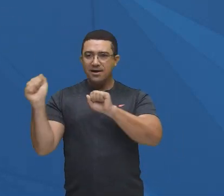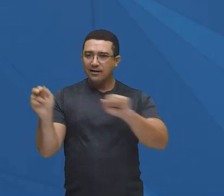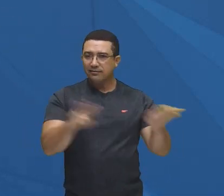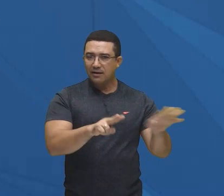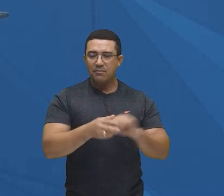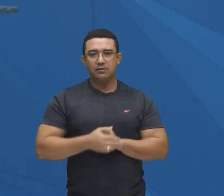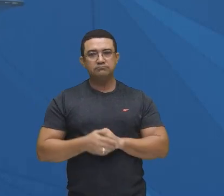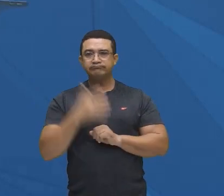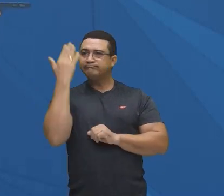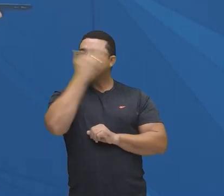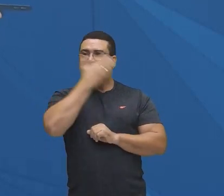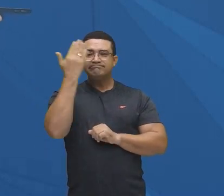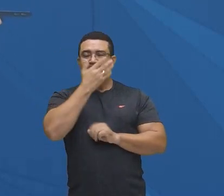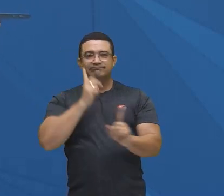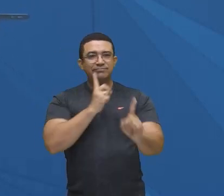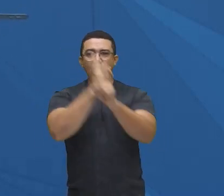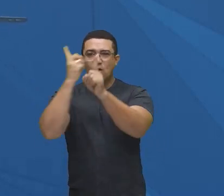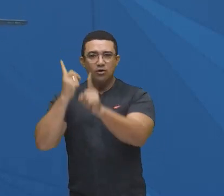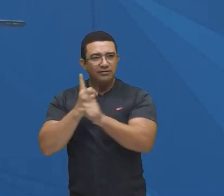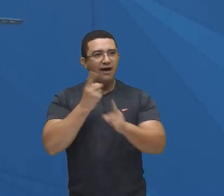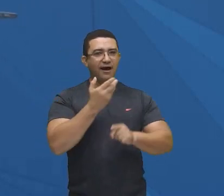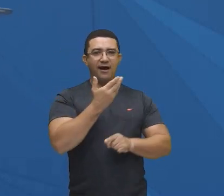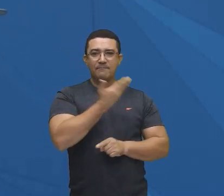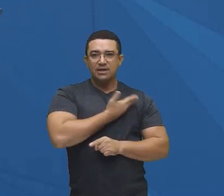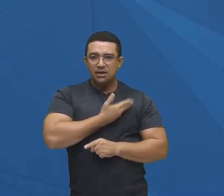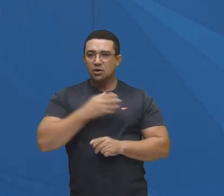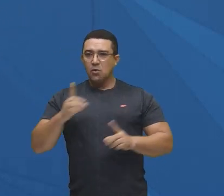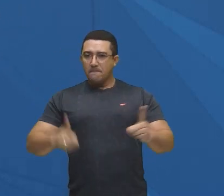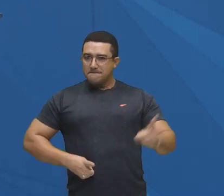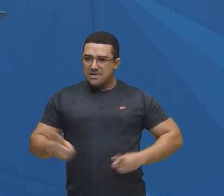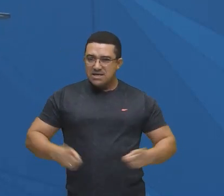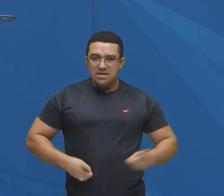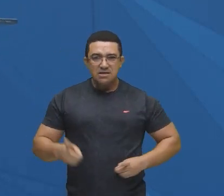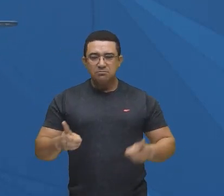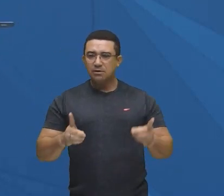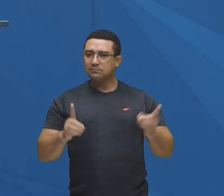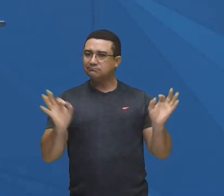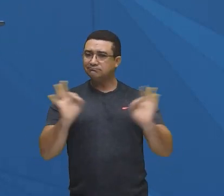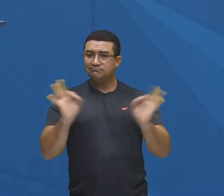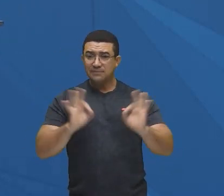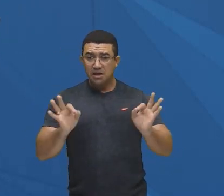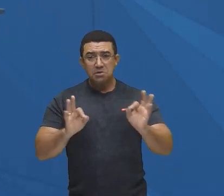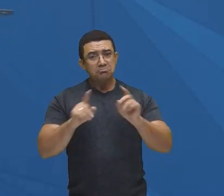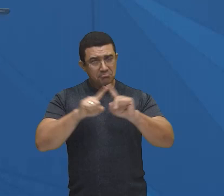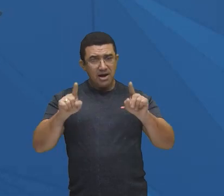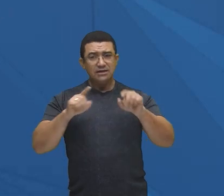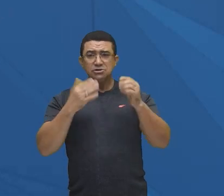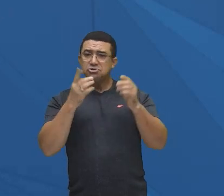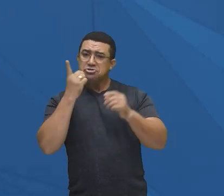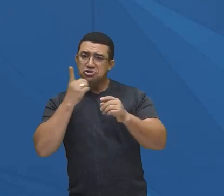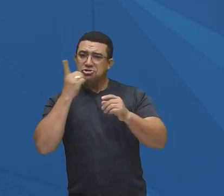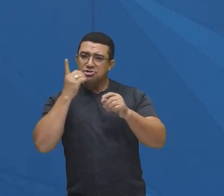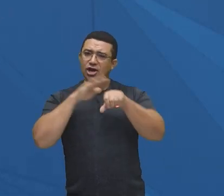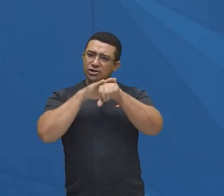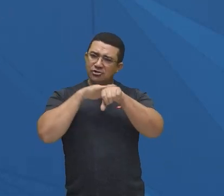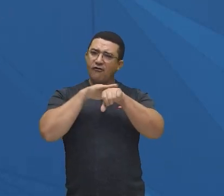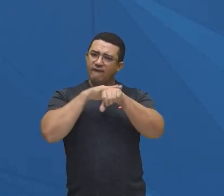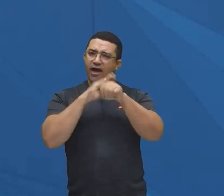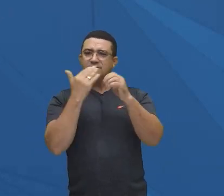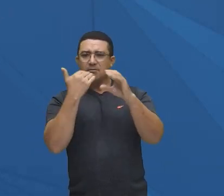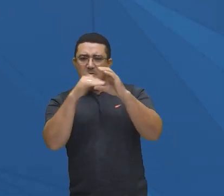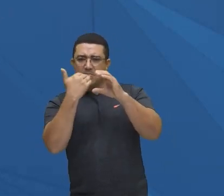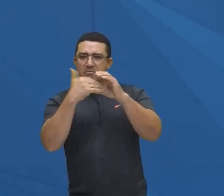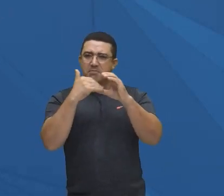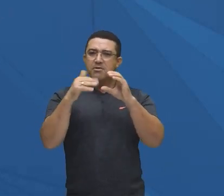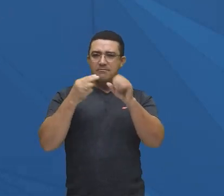seu primo, o seu amigo, né? Mas você conversa com ele todo dia. Então, realmente, esse recorte nesse